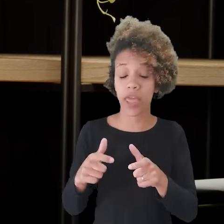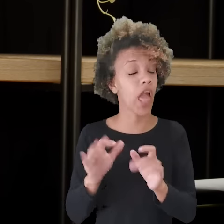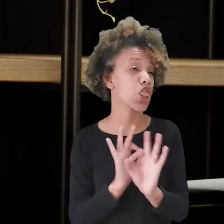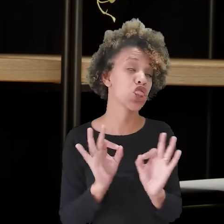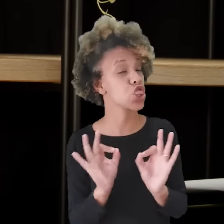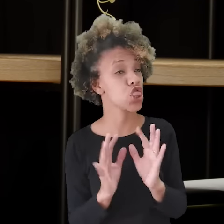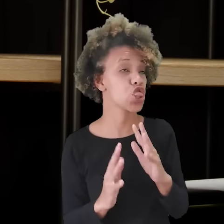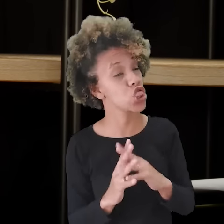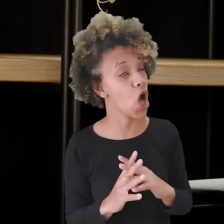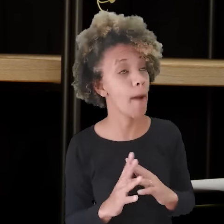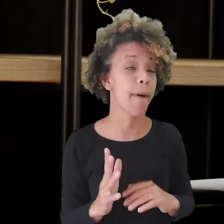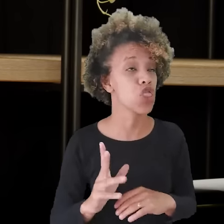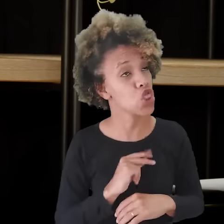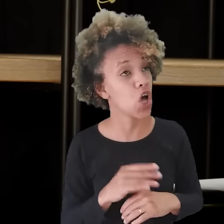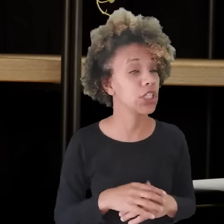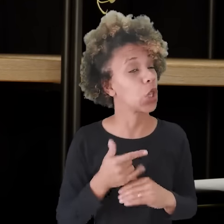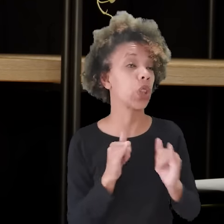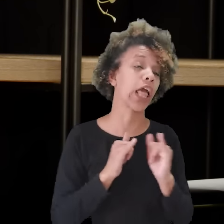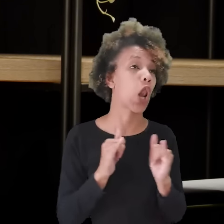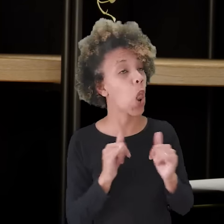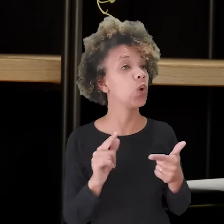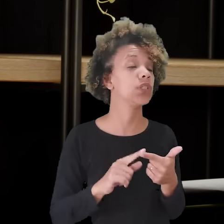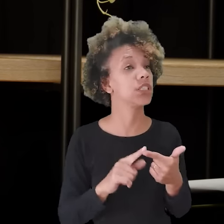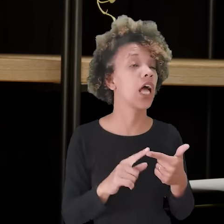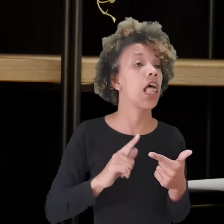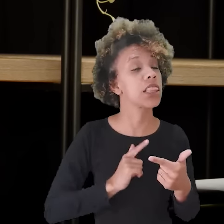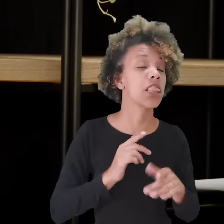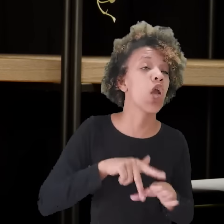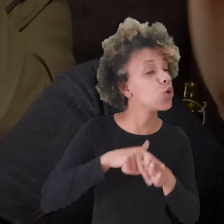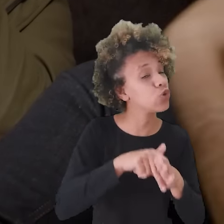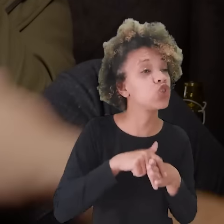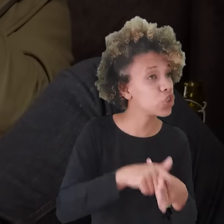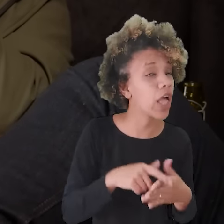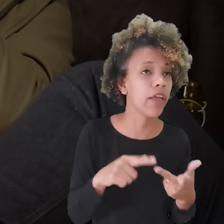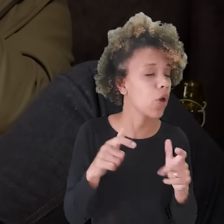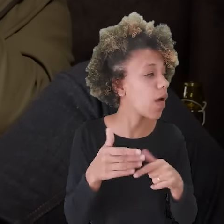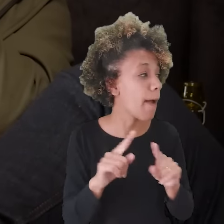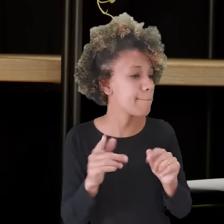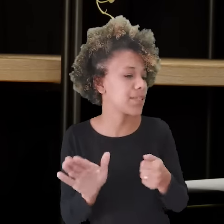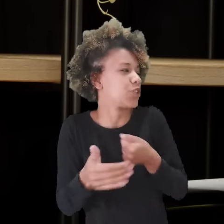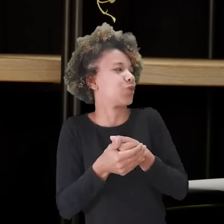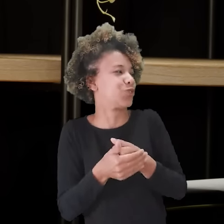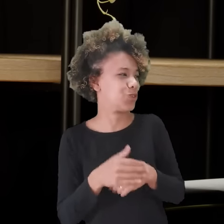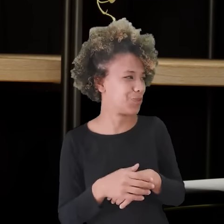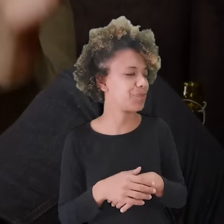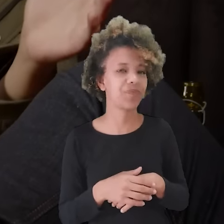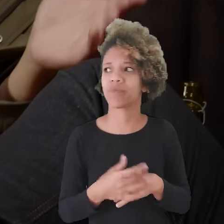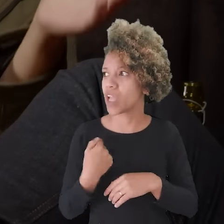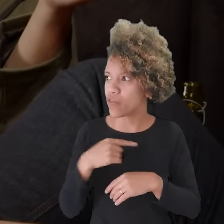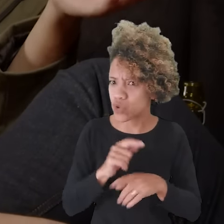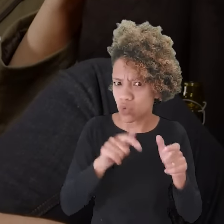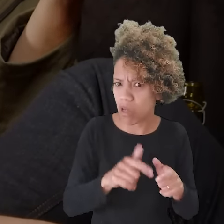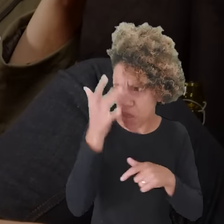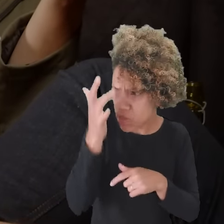tem um lugar muito top que meu é sem luz tem um jegue que anda lugares muito muito massa mas é escondido cara